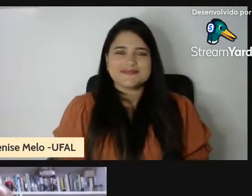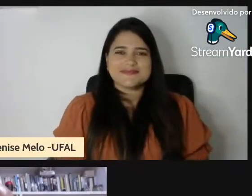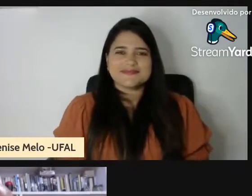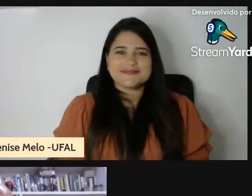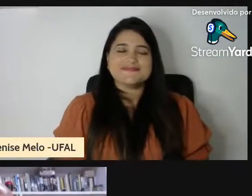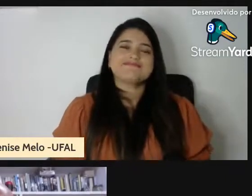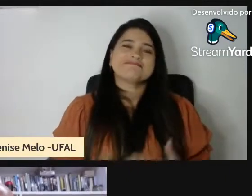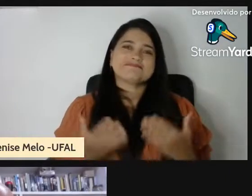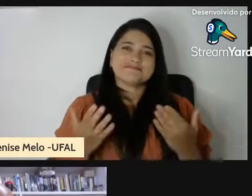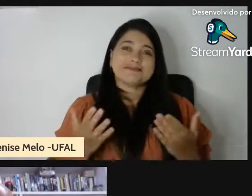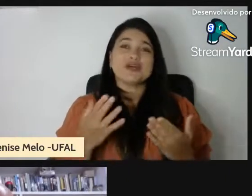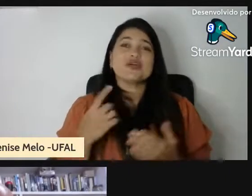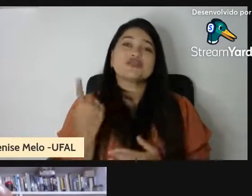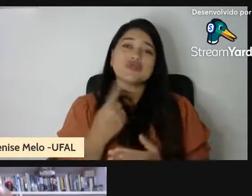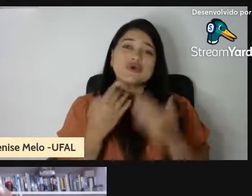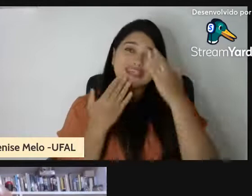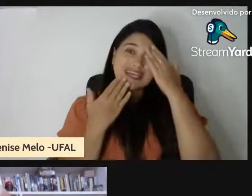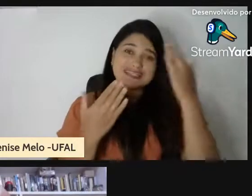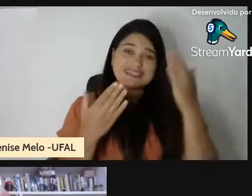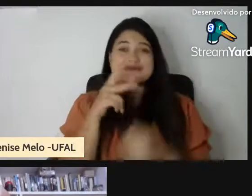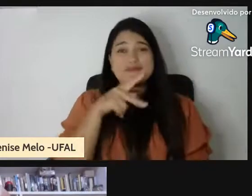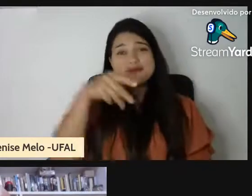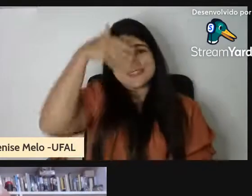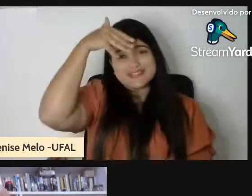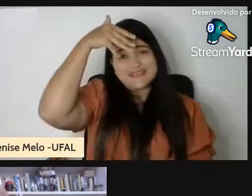Nós que agradecemos, Vânia, pela